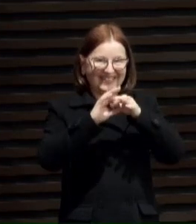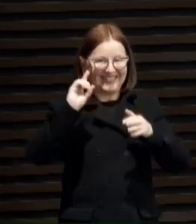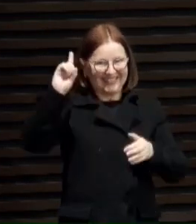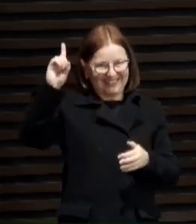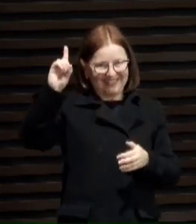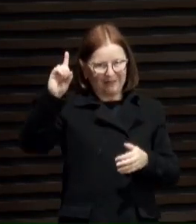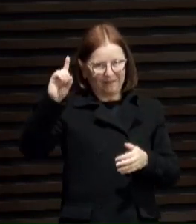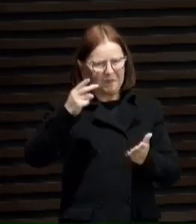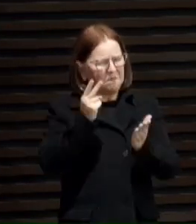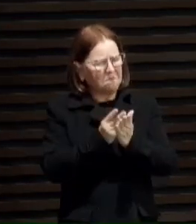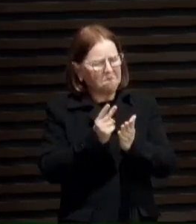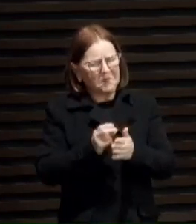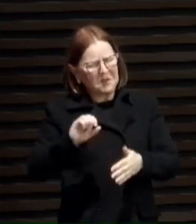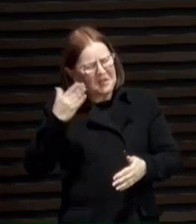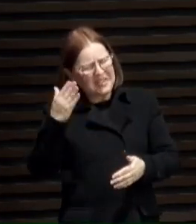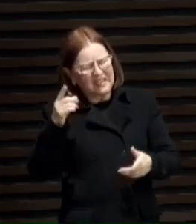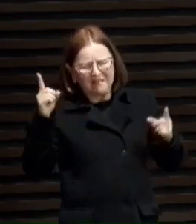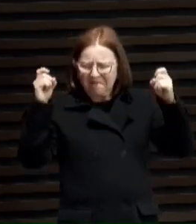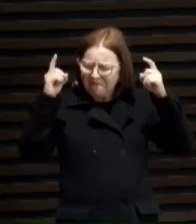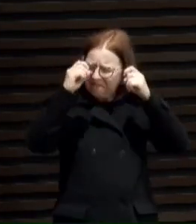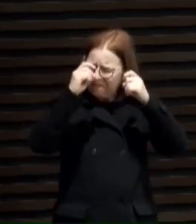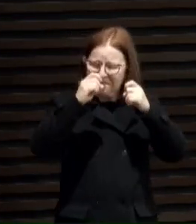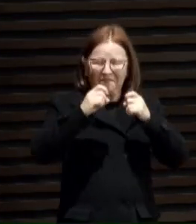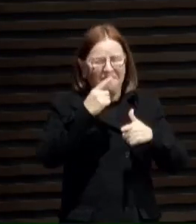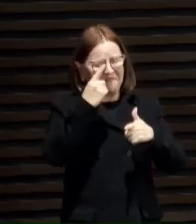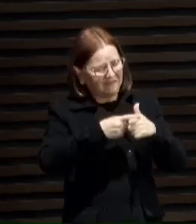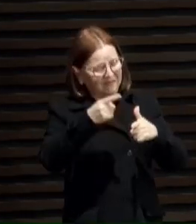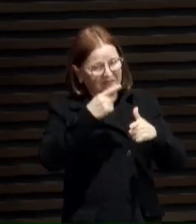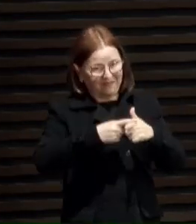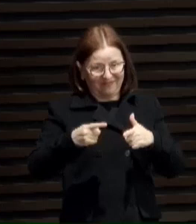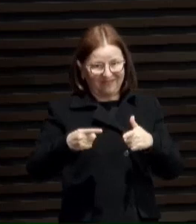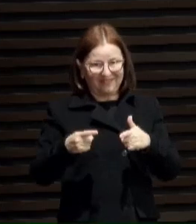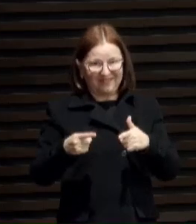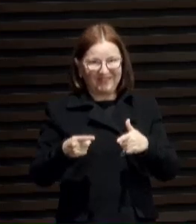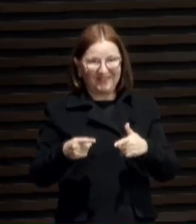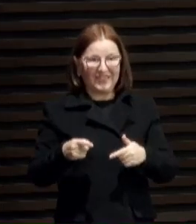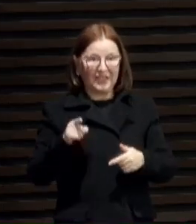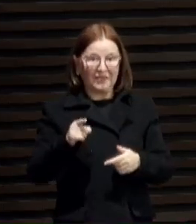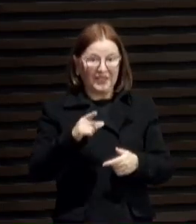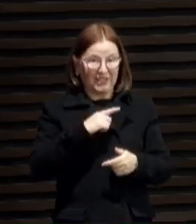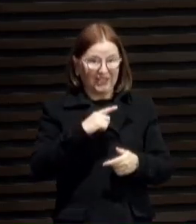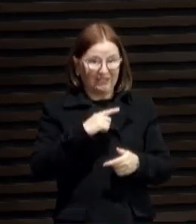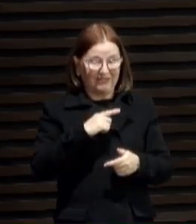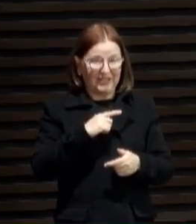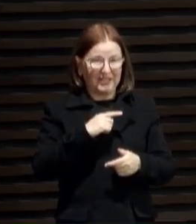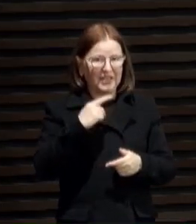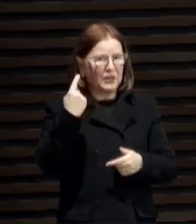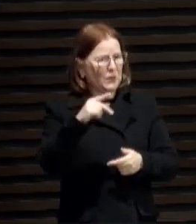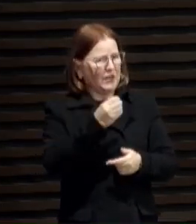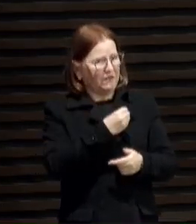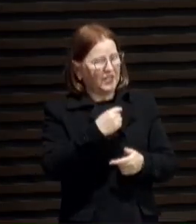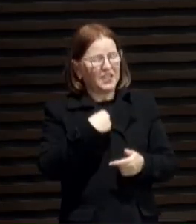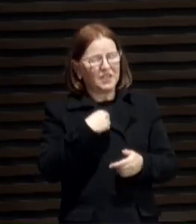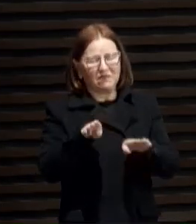as dificuldades, apesar de todas as circunstâncias contrárias que você tiver na sua vida, que eu tiver na minha